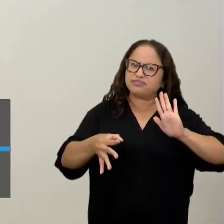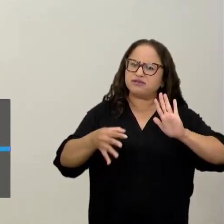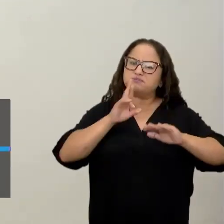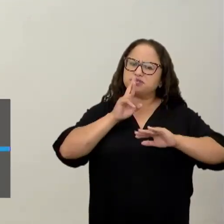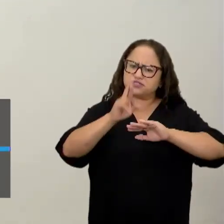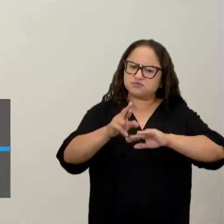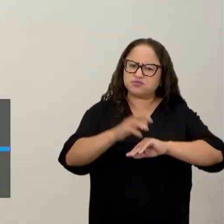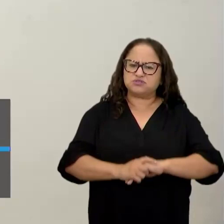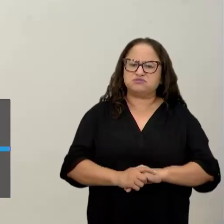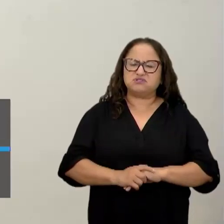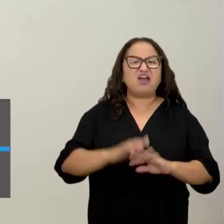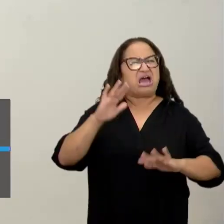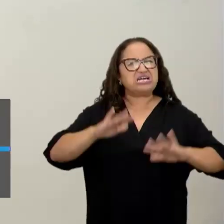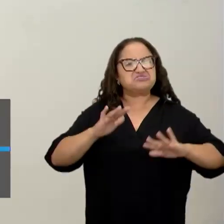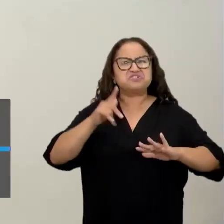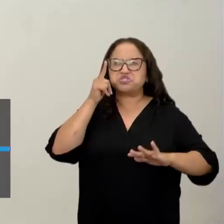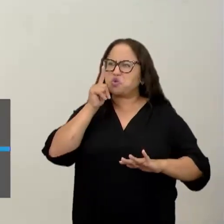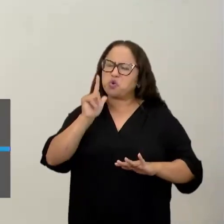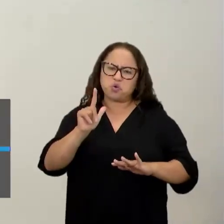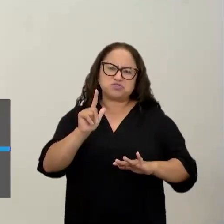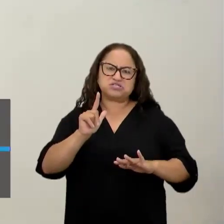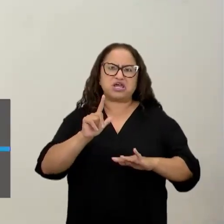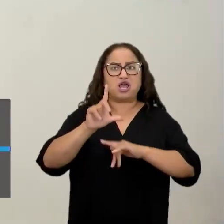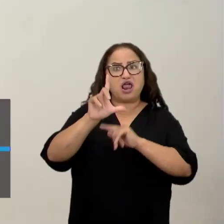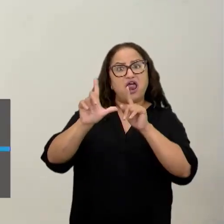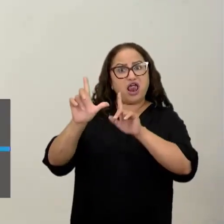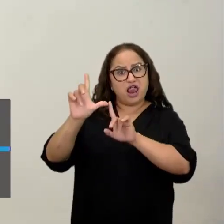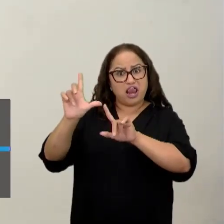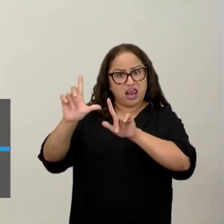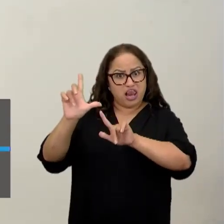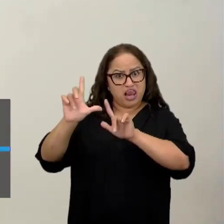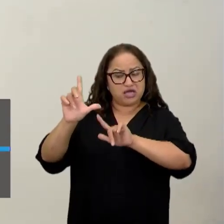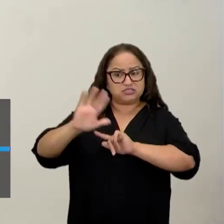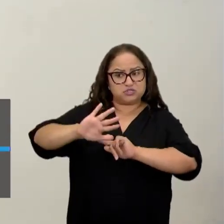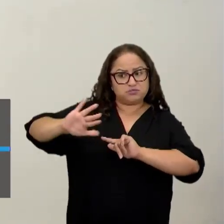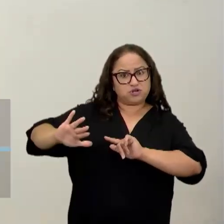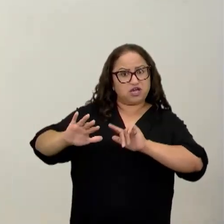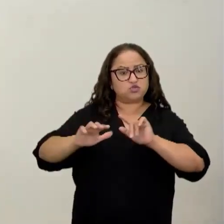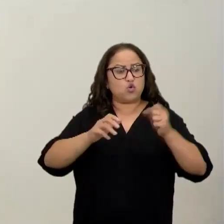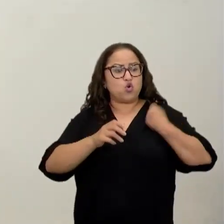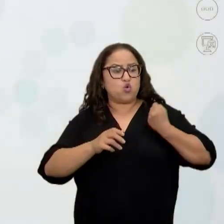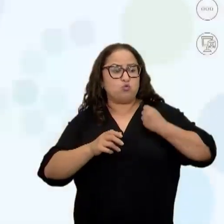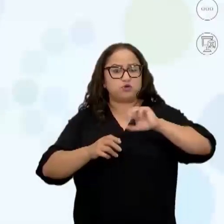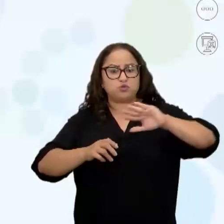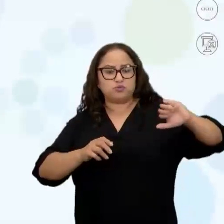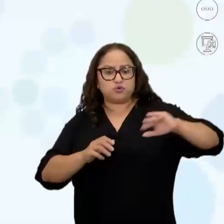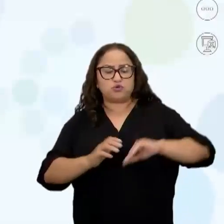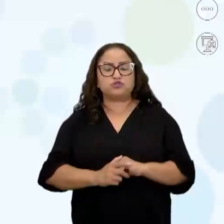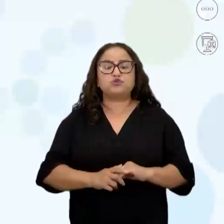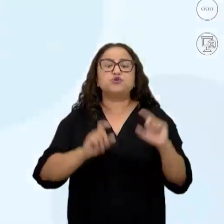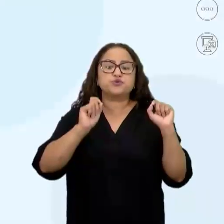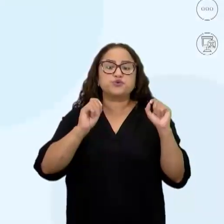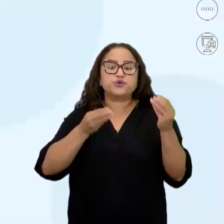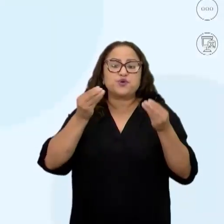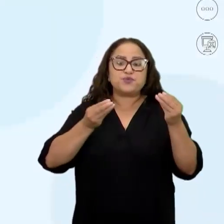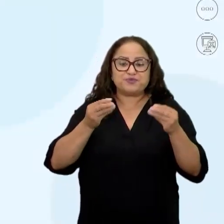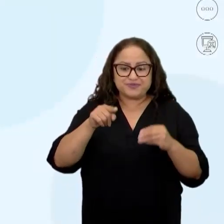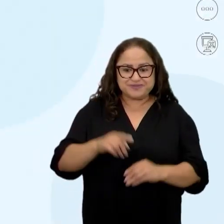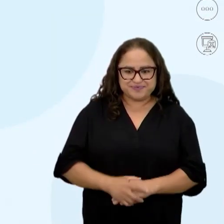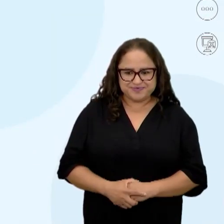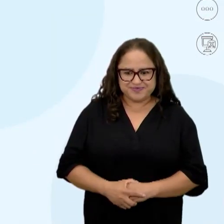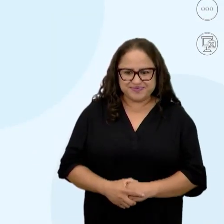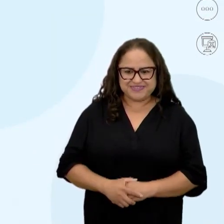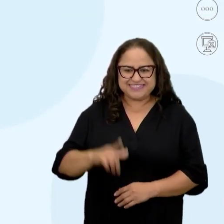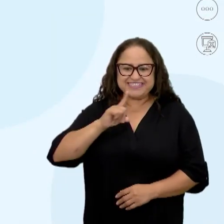nem sempre dá para você resolver letra para o lado número piloto Tá certo então vamos ver aqui como que vai ficar para você só e